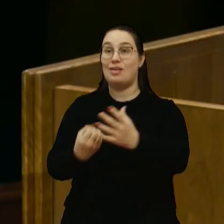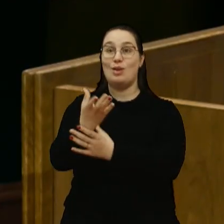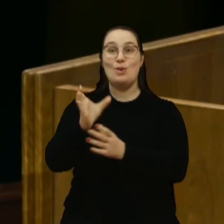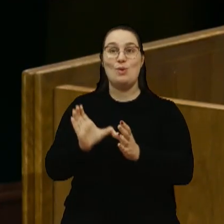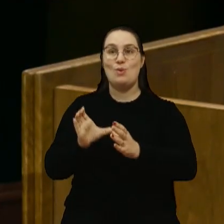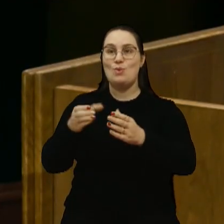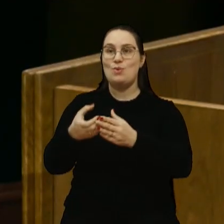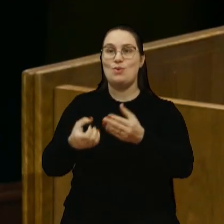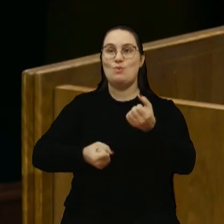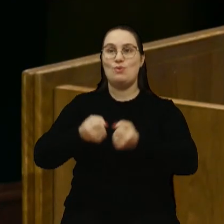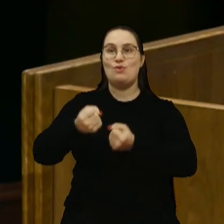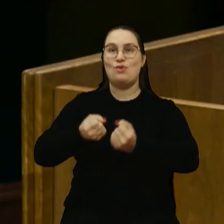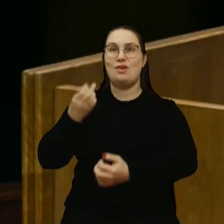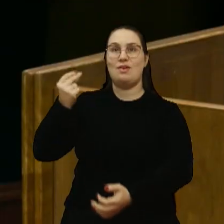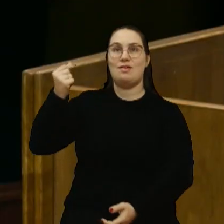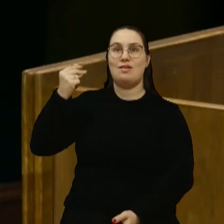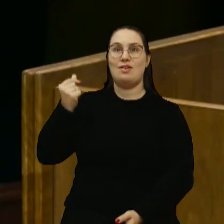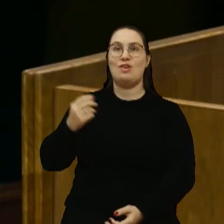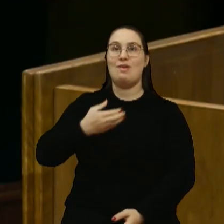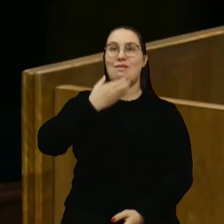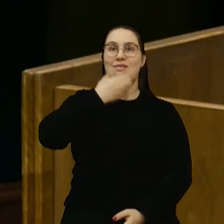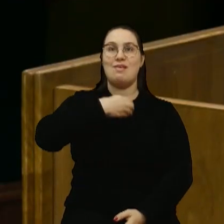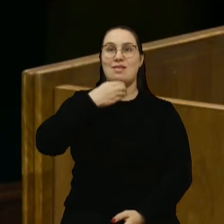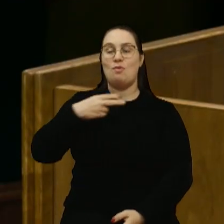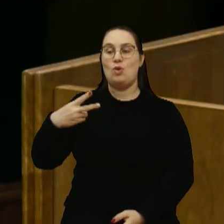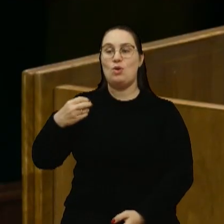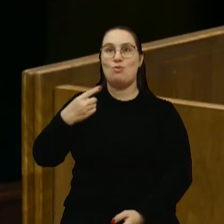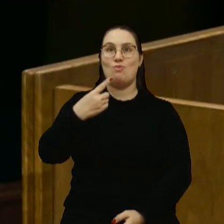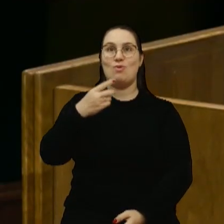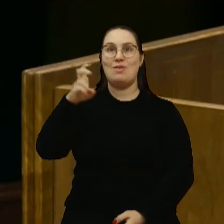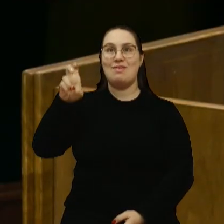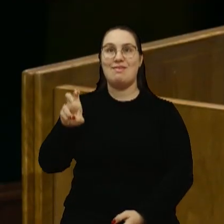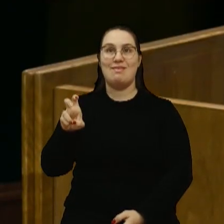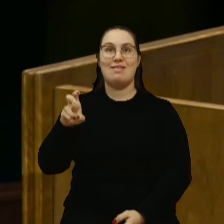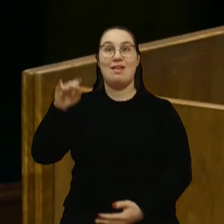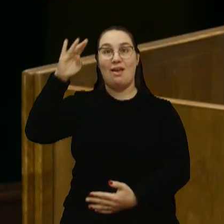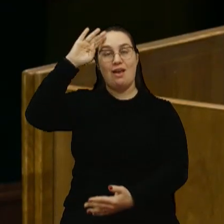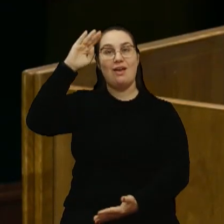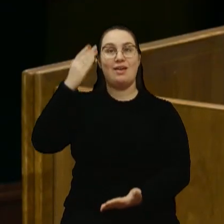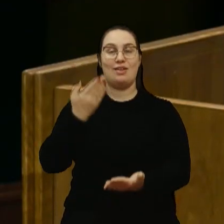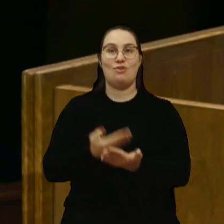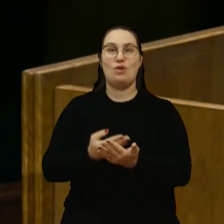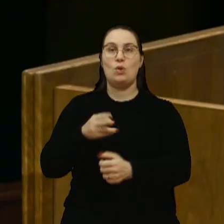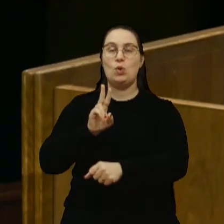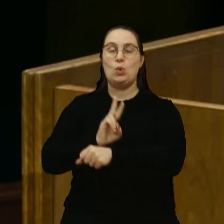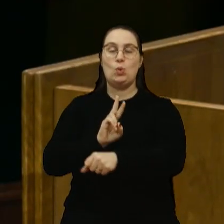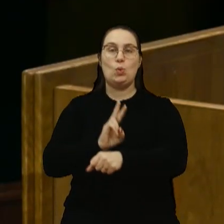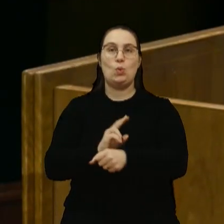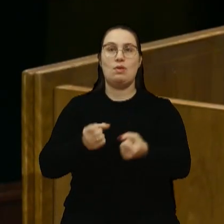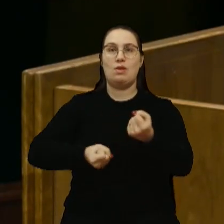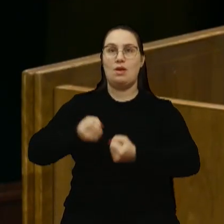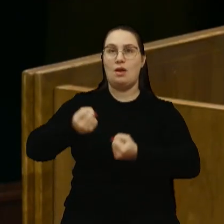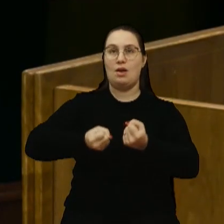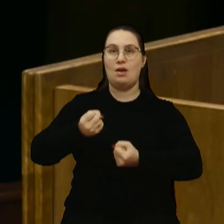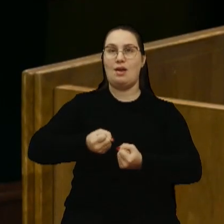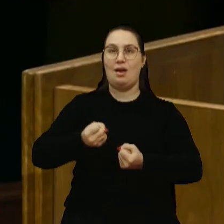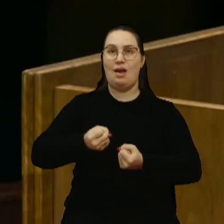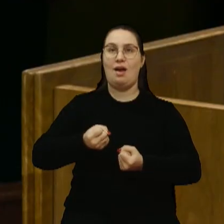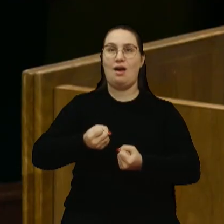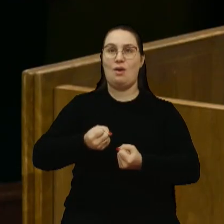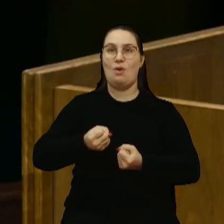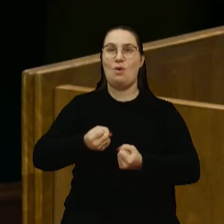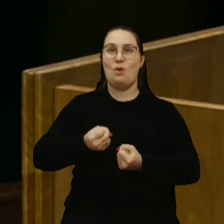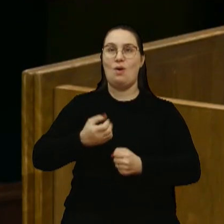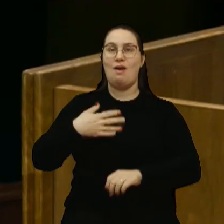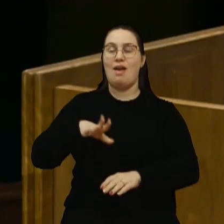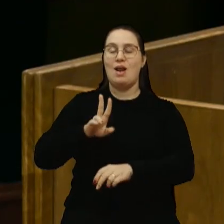Veteran Car Club Serra Gaúcha lá em dezembro de 2015. Acreditando que preservar o carro antigo era, acima de tudo,